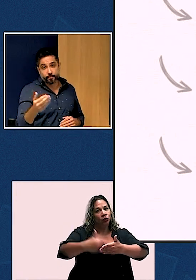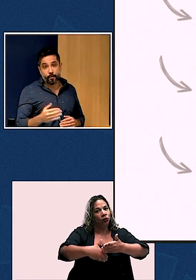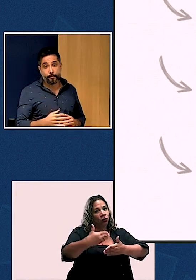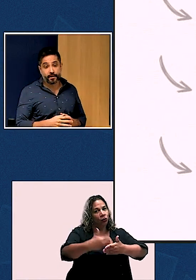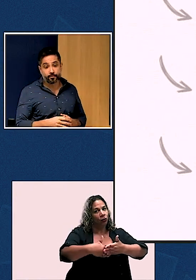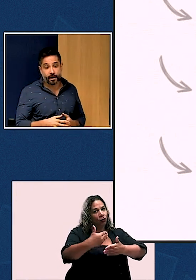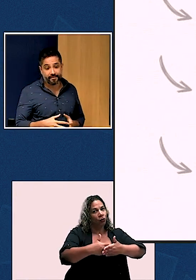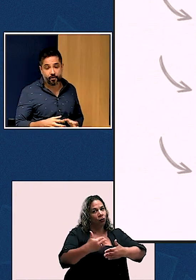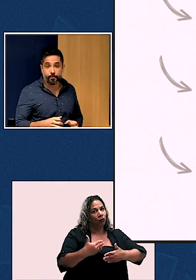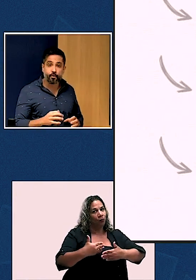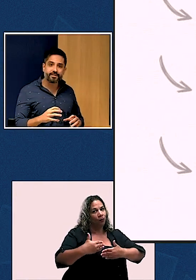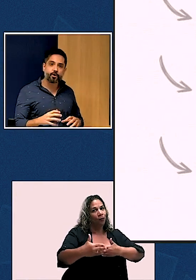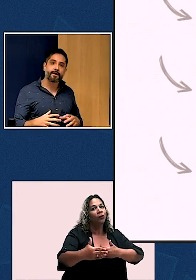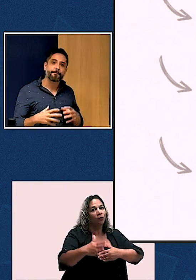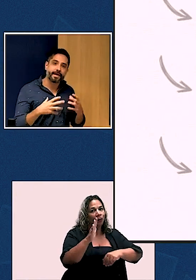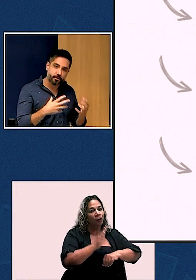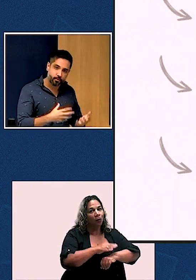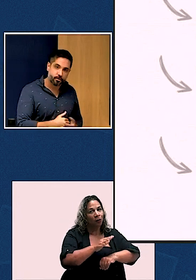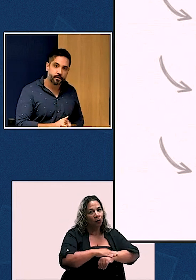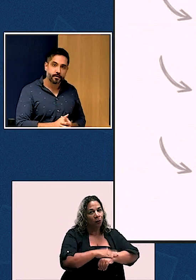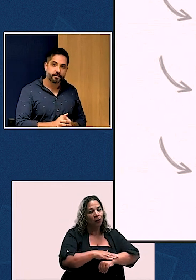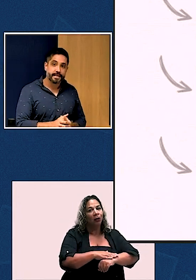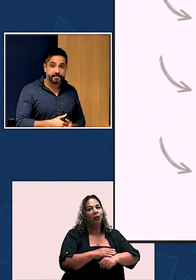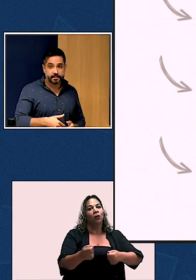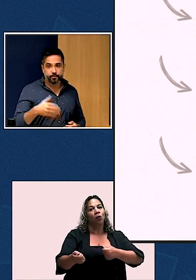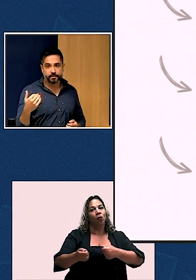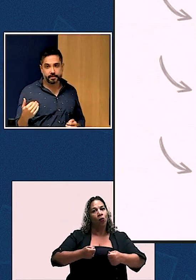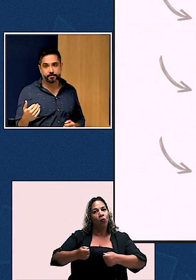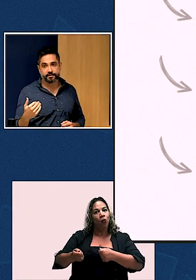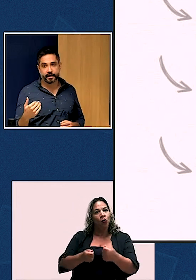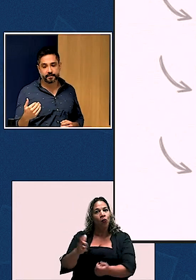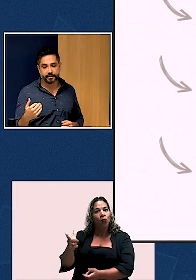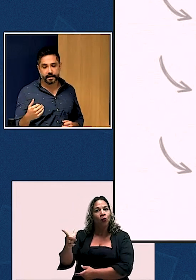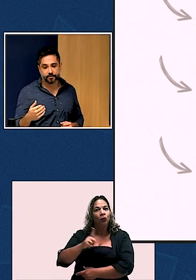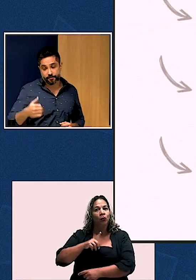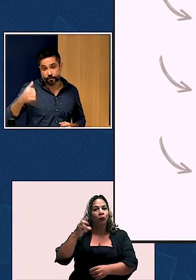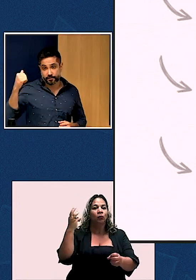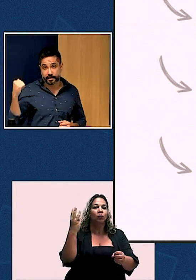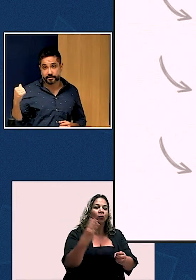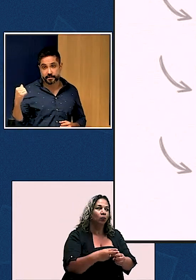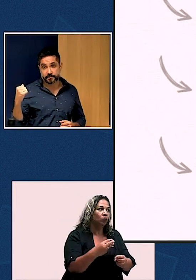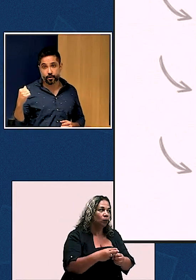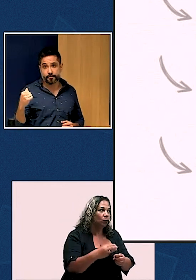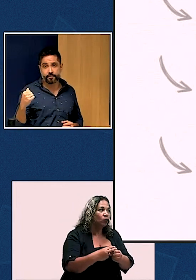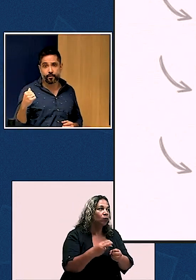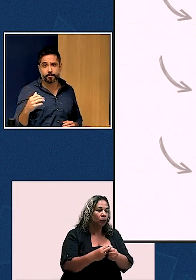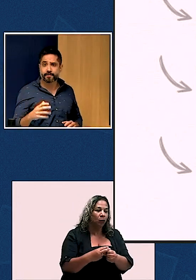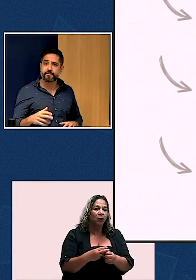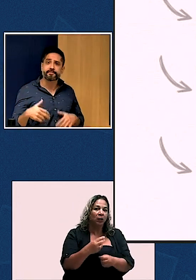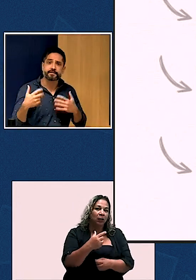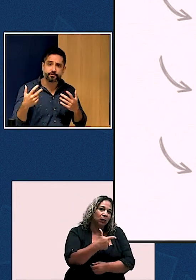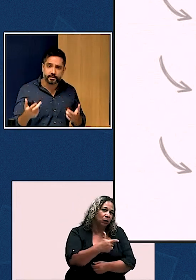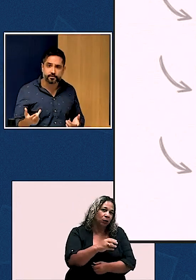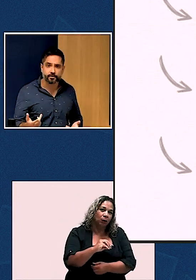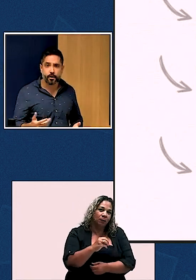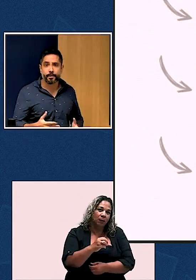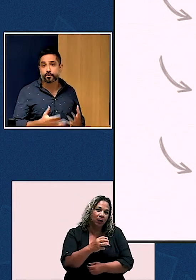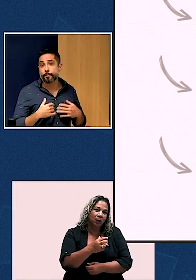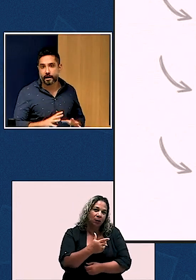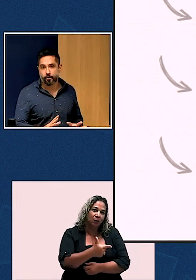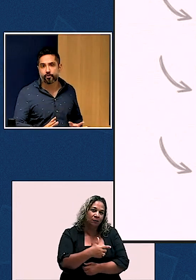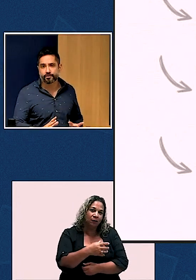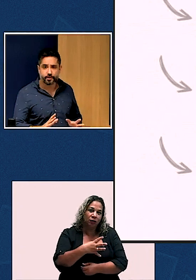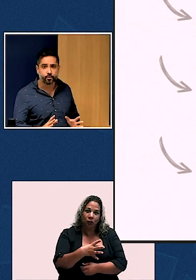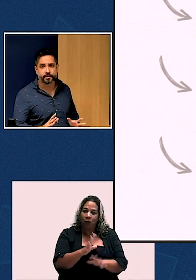num próximo momento haverá um monitoramento desses municípios fiscalizados, que foram fiscalizados em 2024, para verificar se os gestores